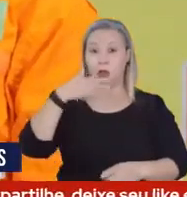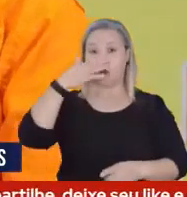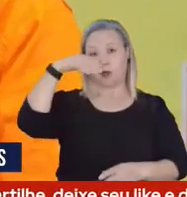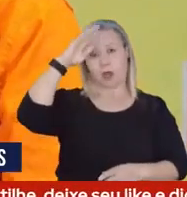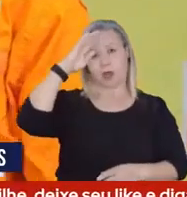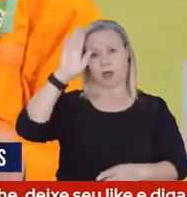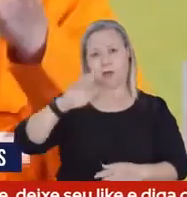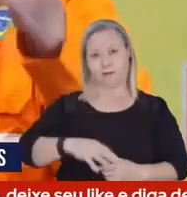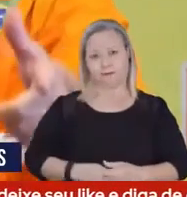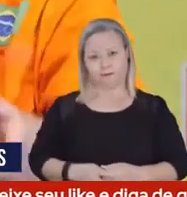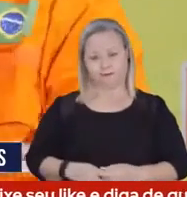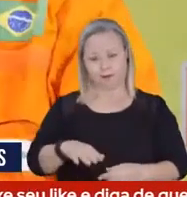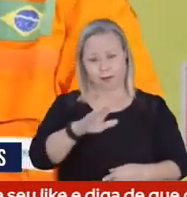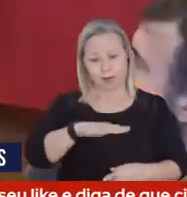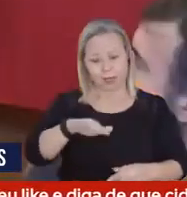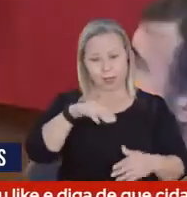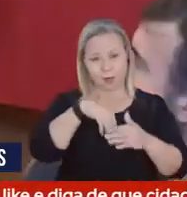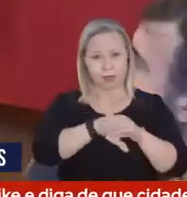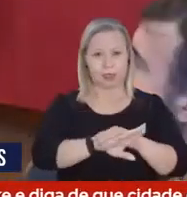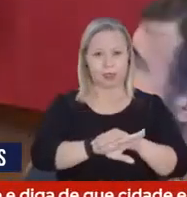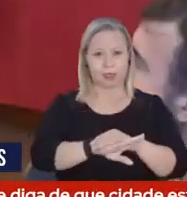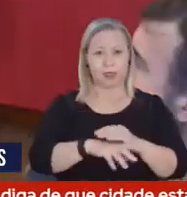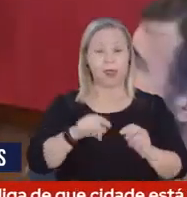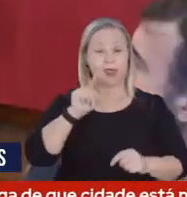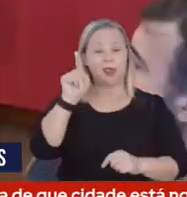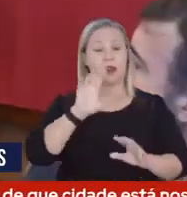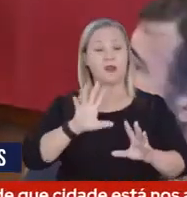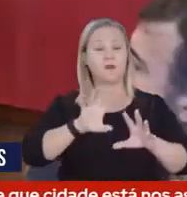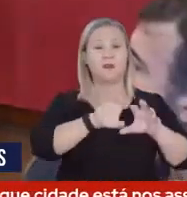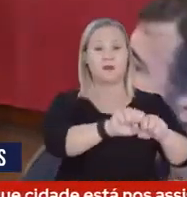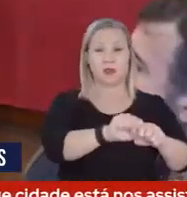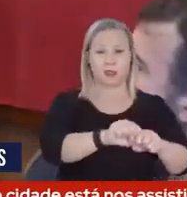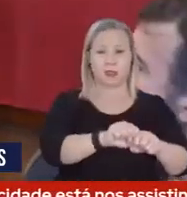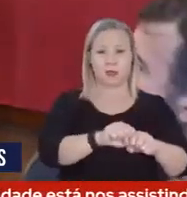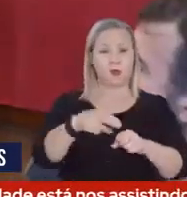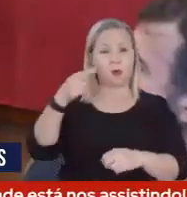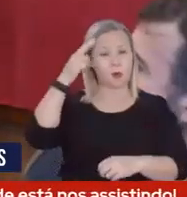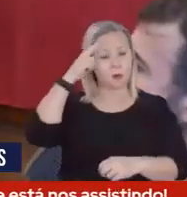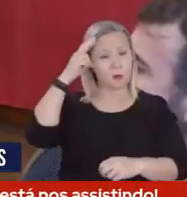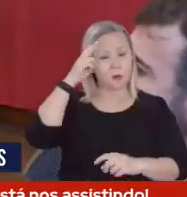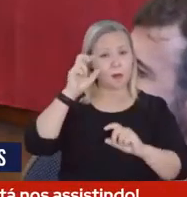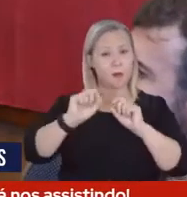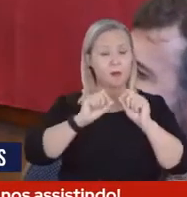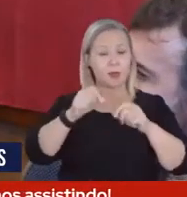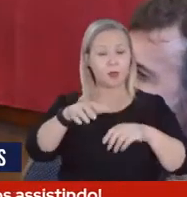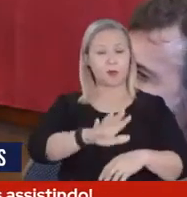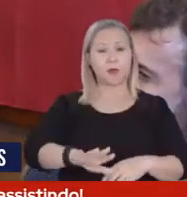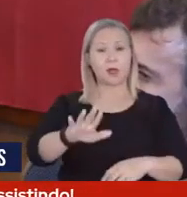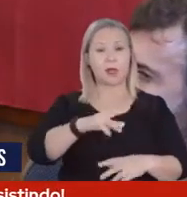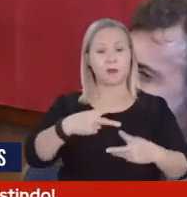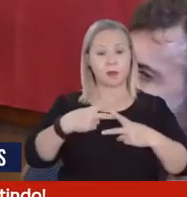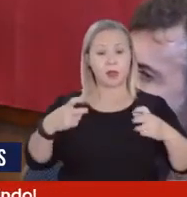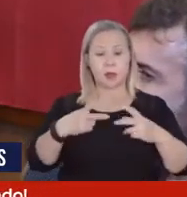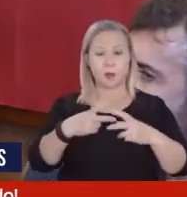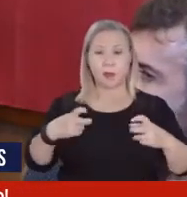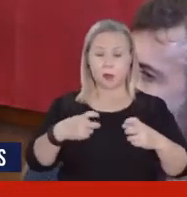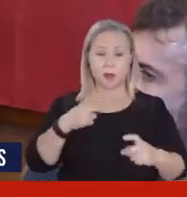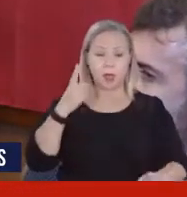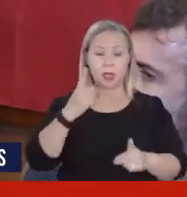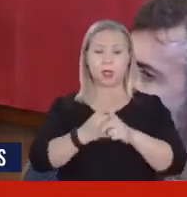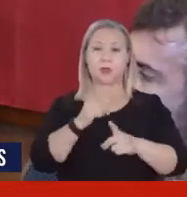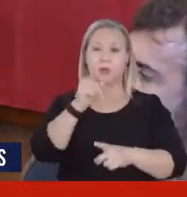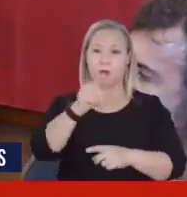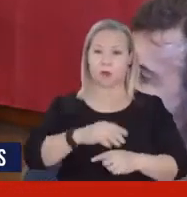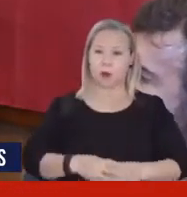invadido, para dominar o campo que a Petrobras descobriu lá. E perdemos a soberania por causa do